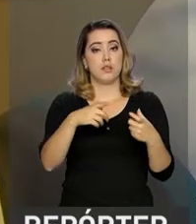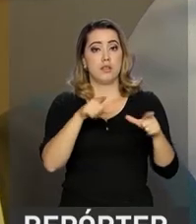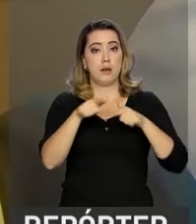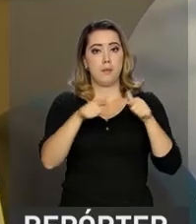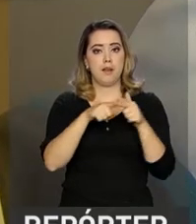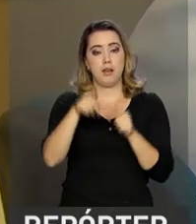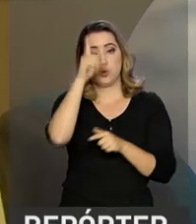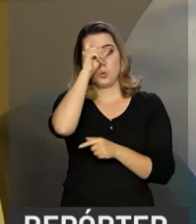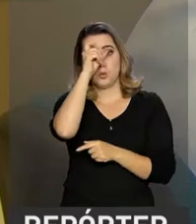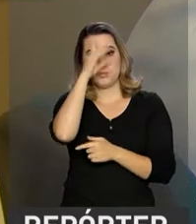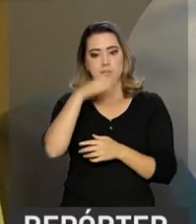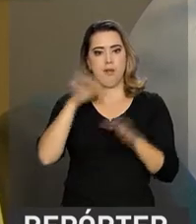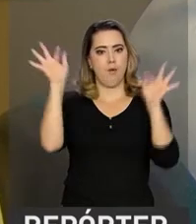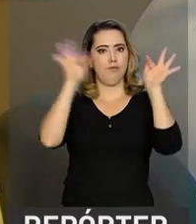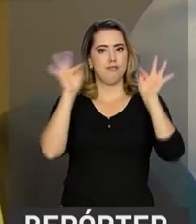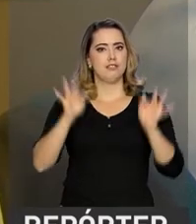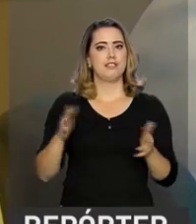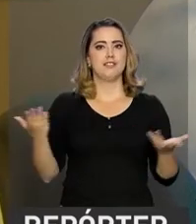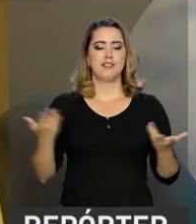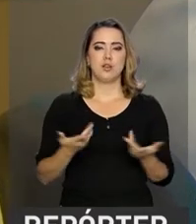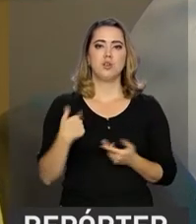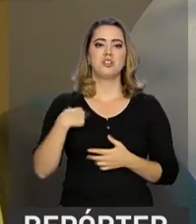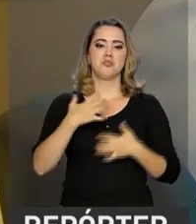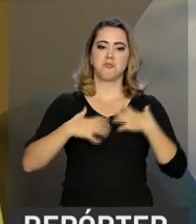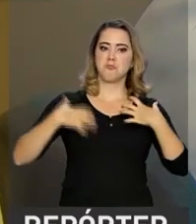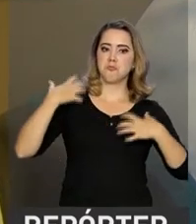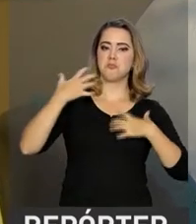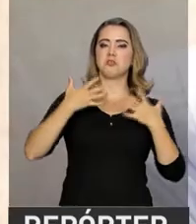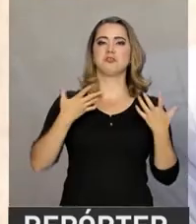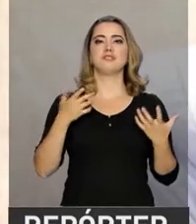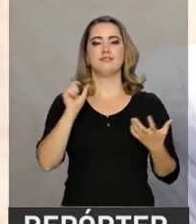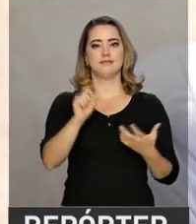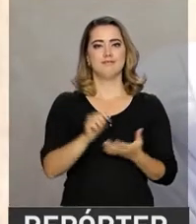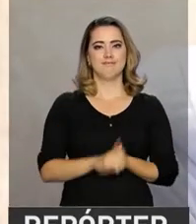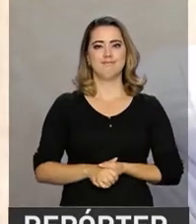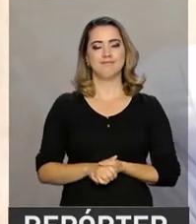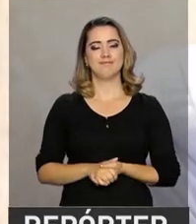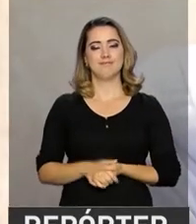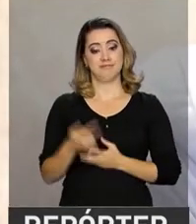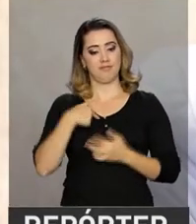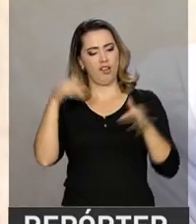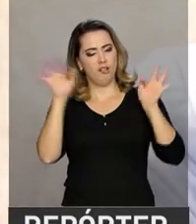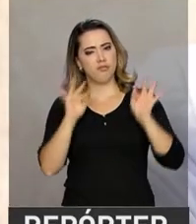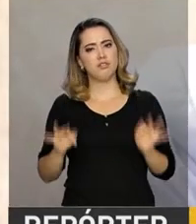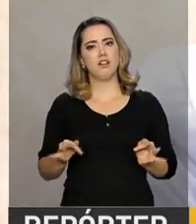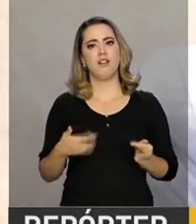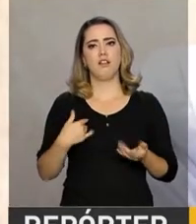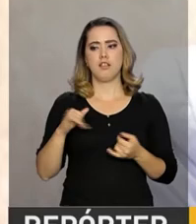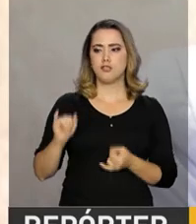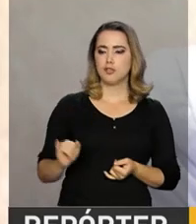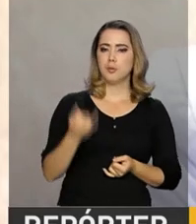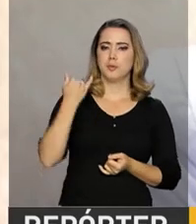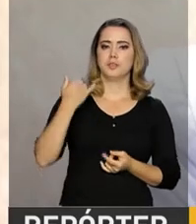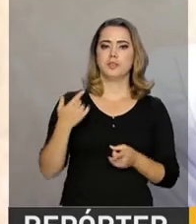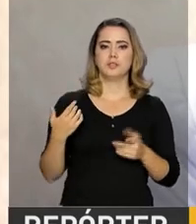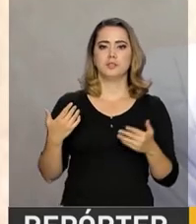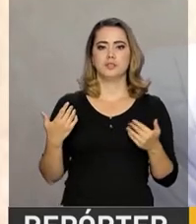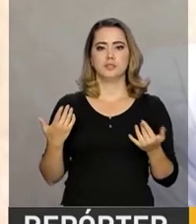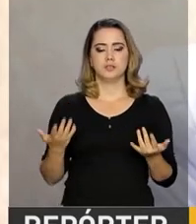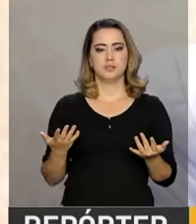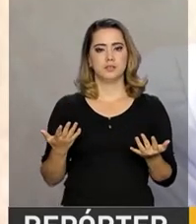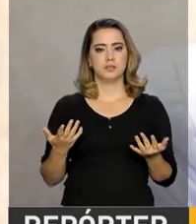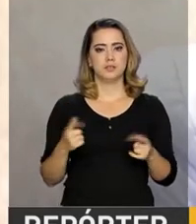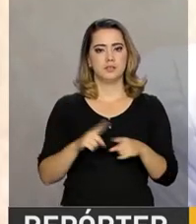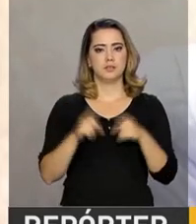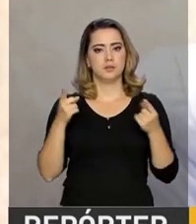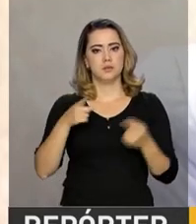Ficou muito feliz. E agora já está cheia de planos. Fiquei muito feliz com a oportunidade, ainda